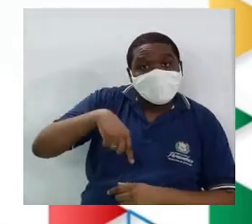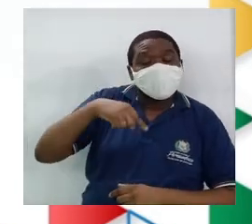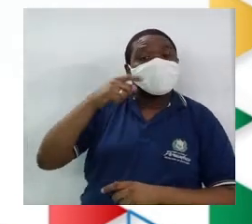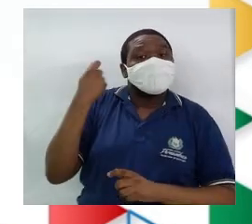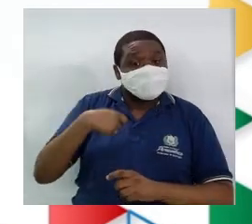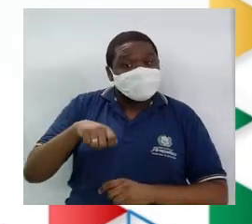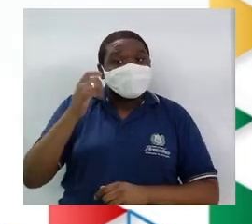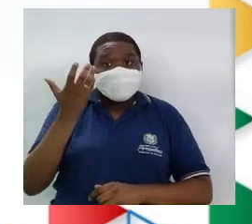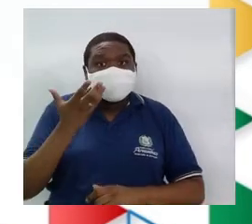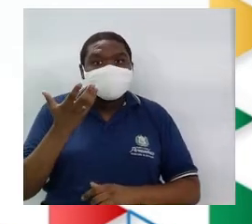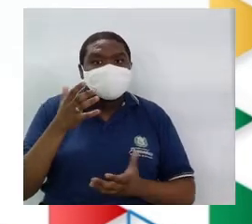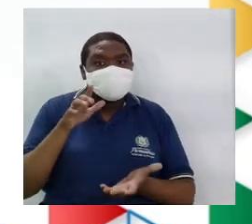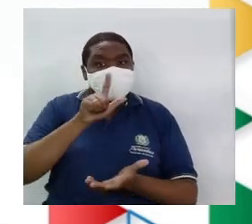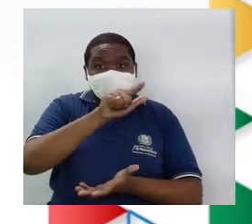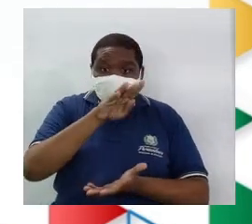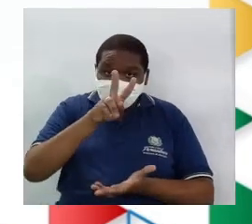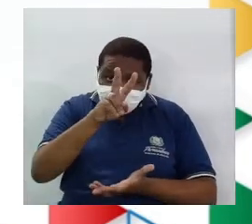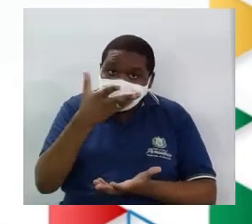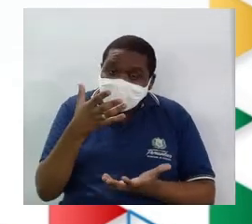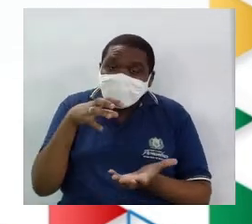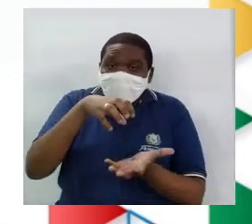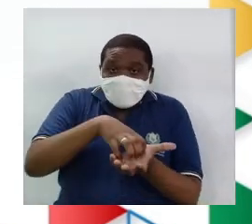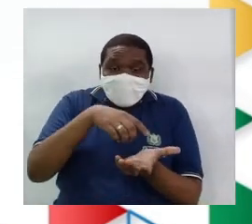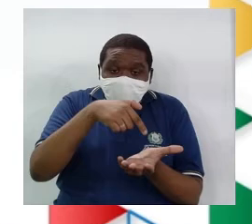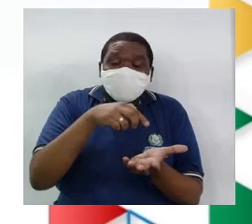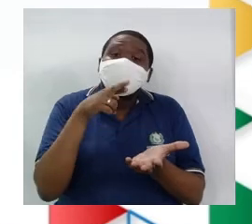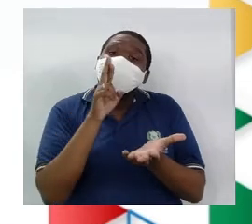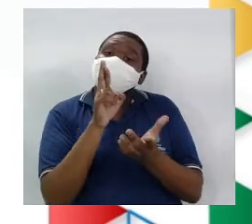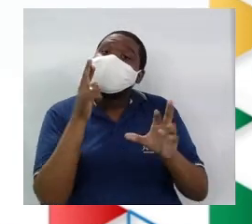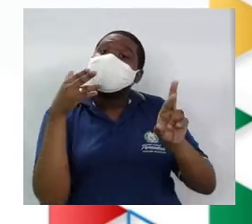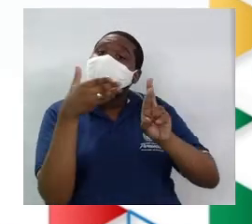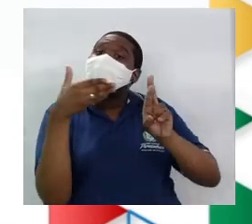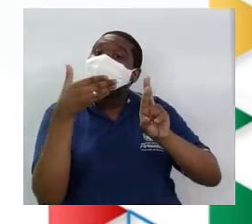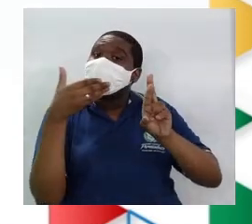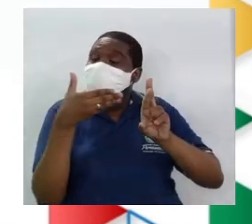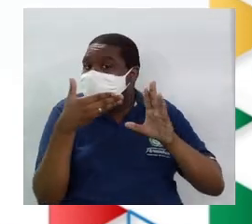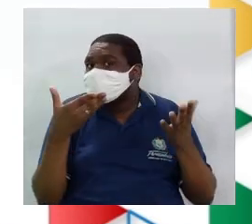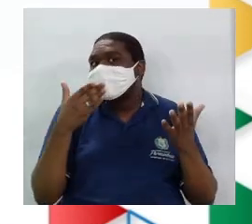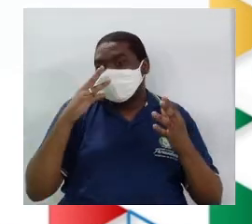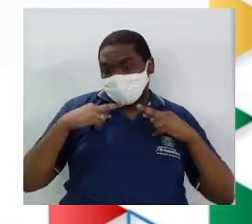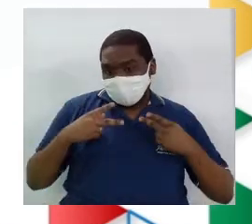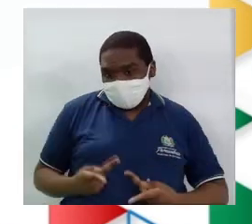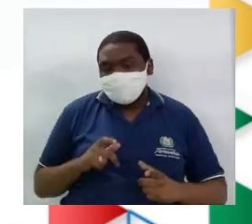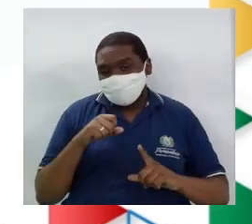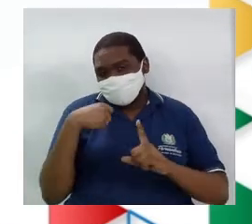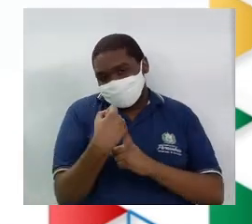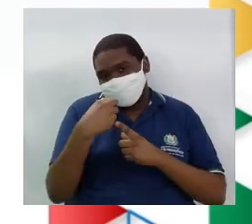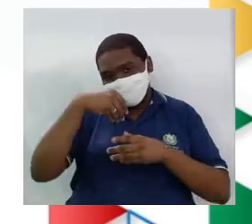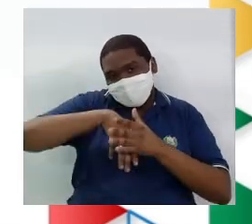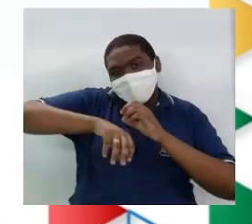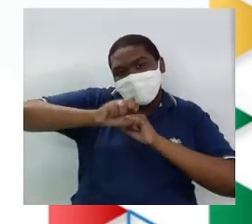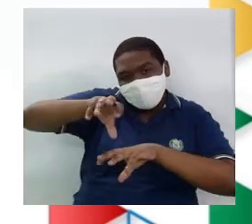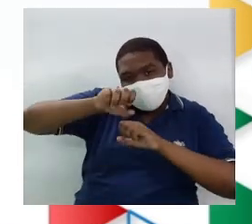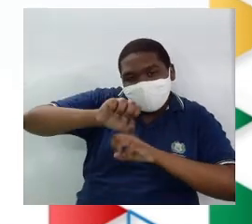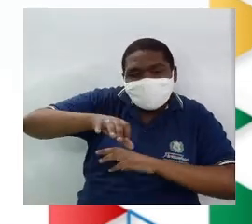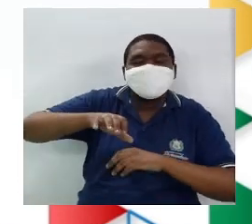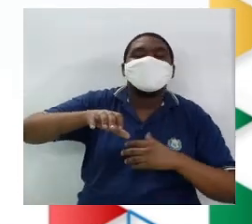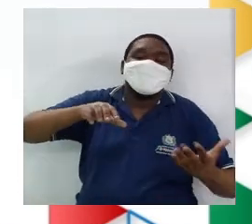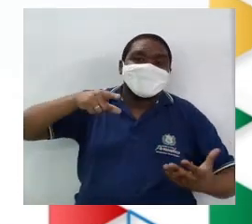referência no desenvolvimento humano e social e na educação com